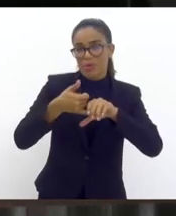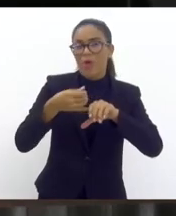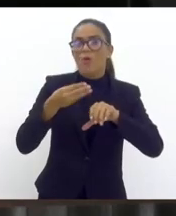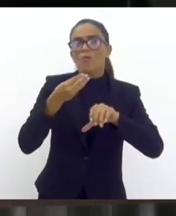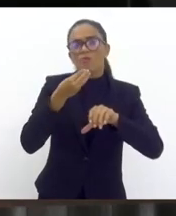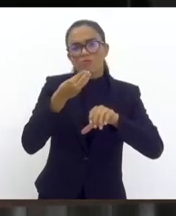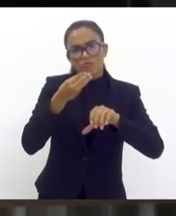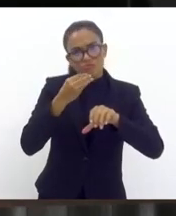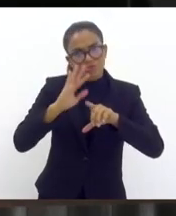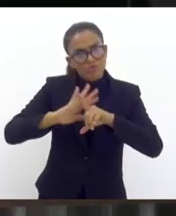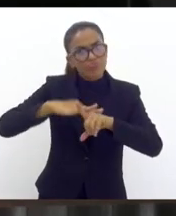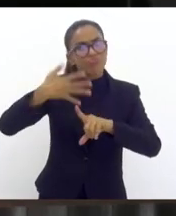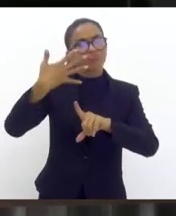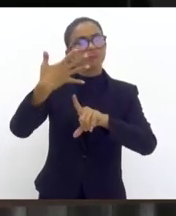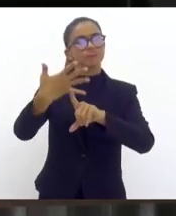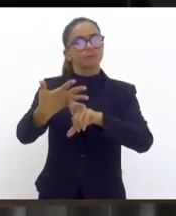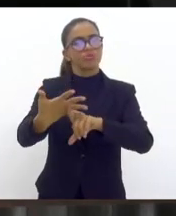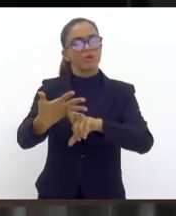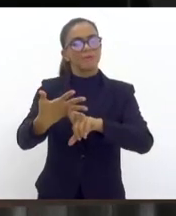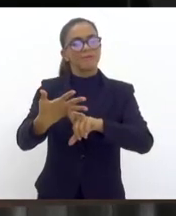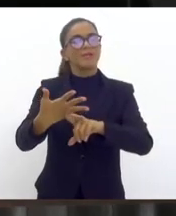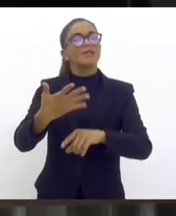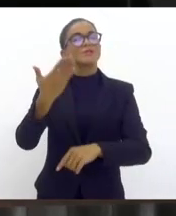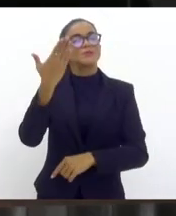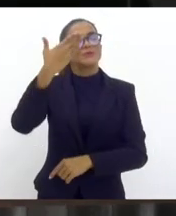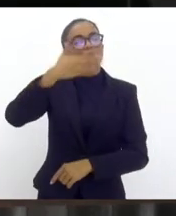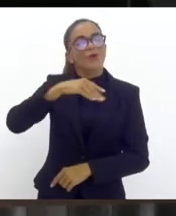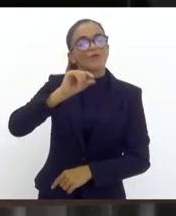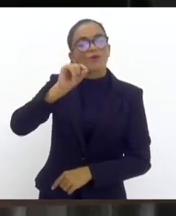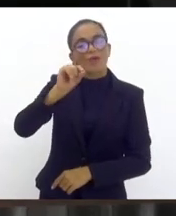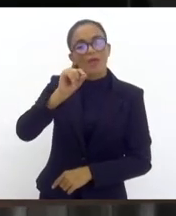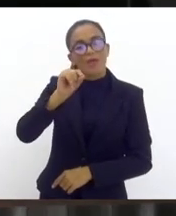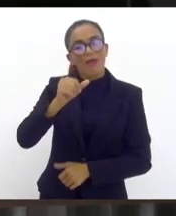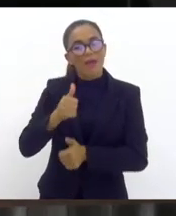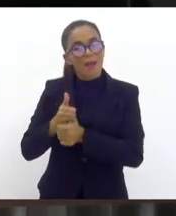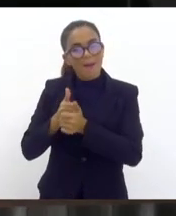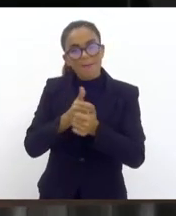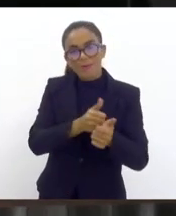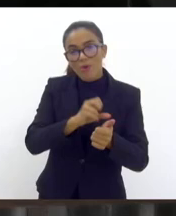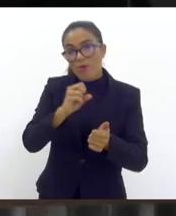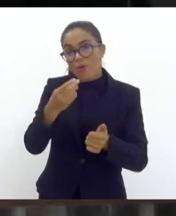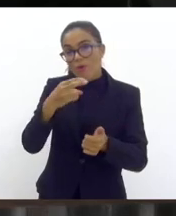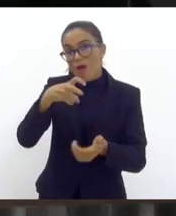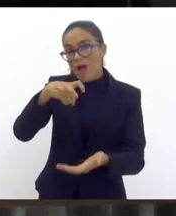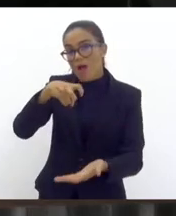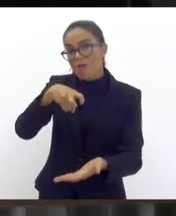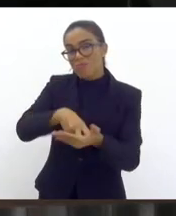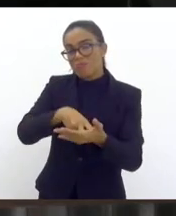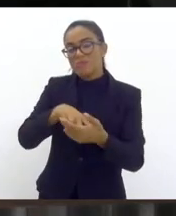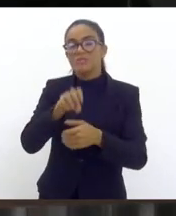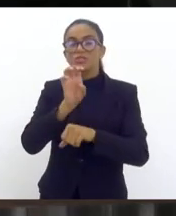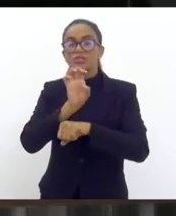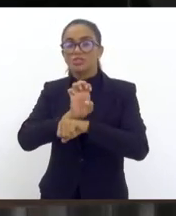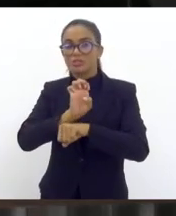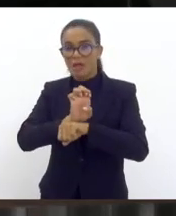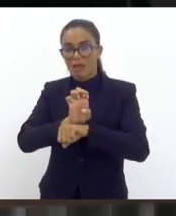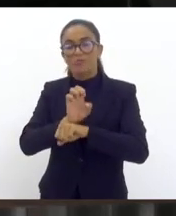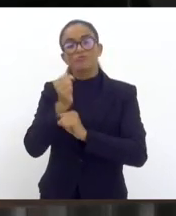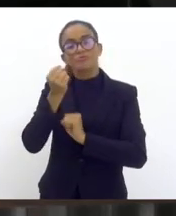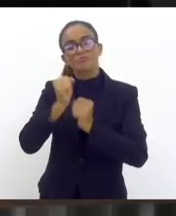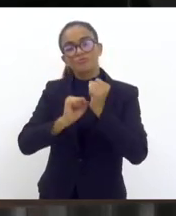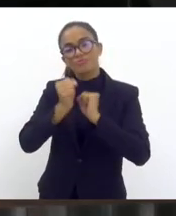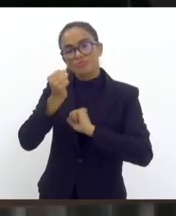justificando assim a Perseguição ou a punição aos Estados produtores